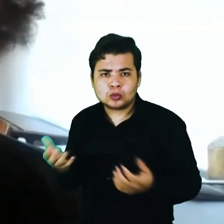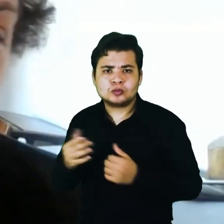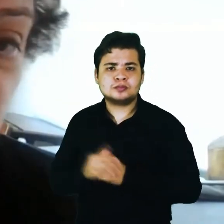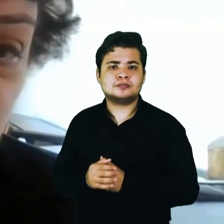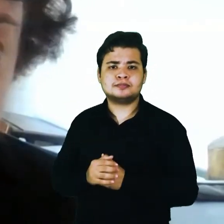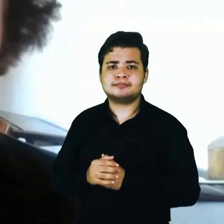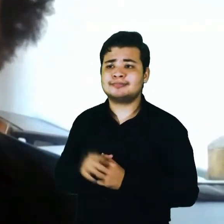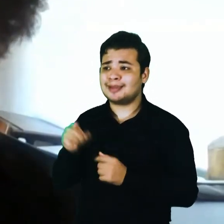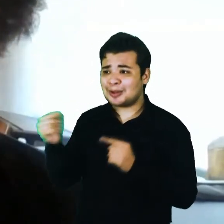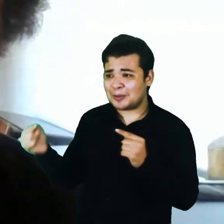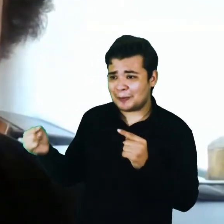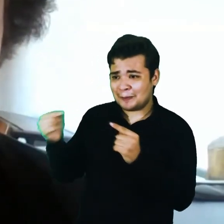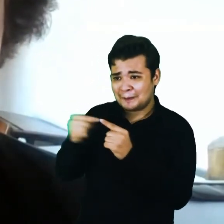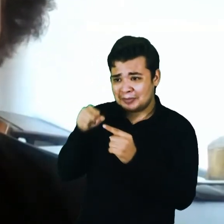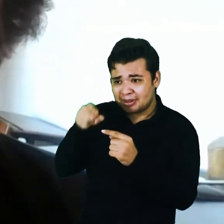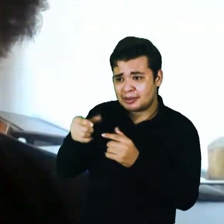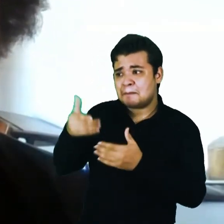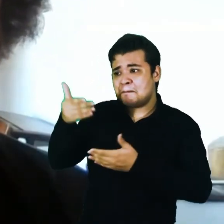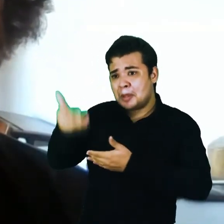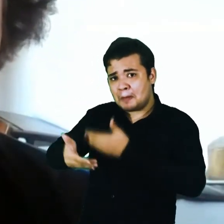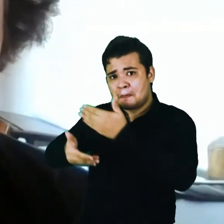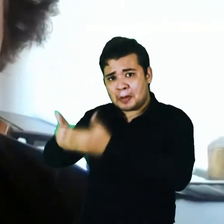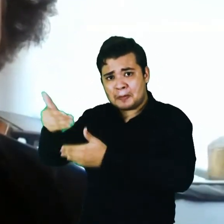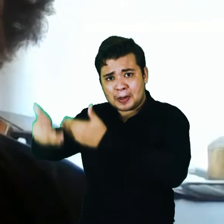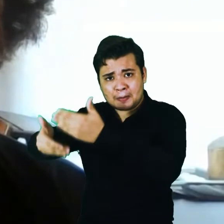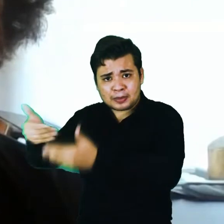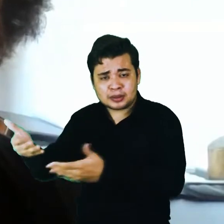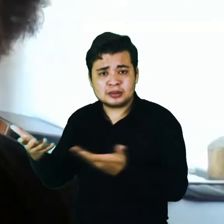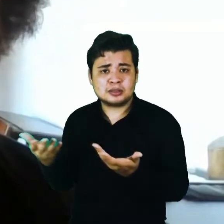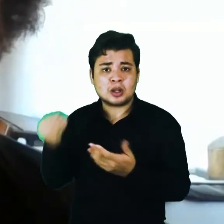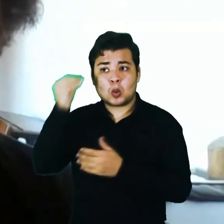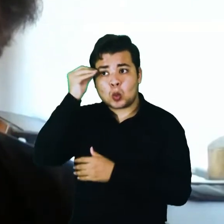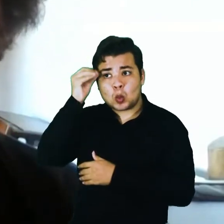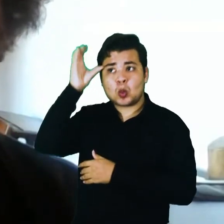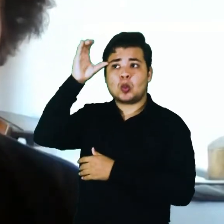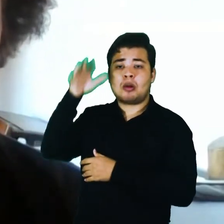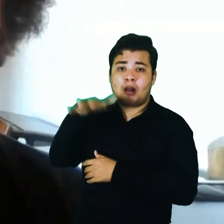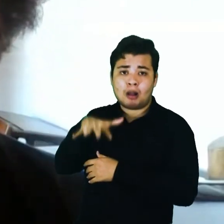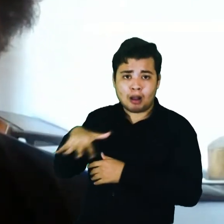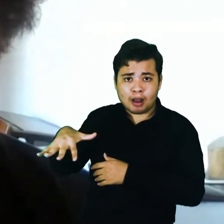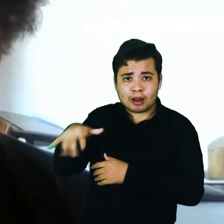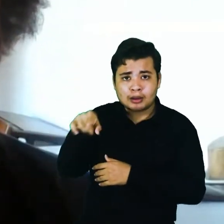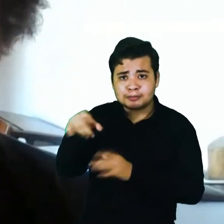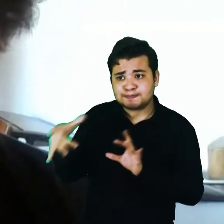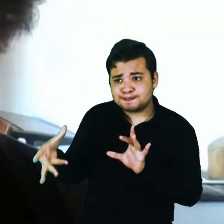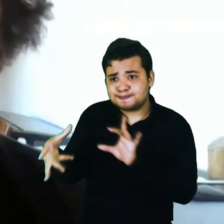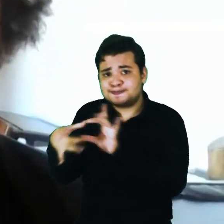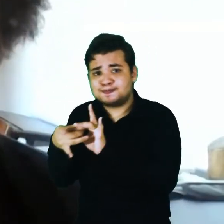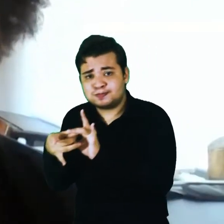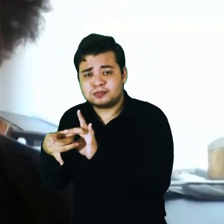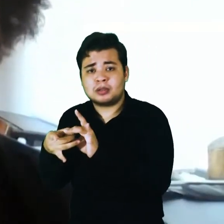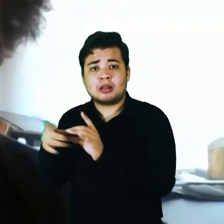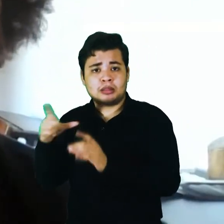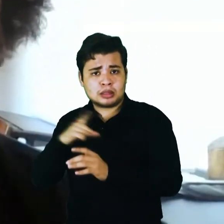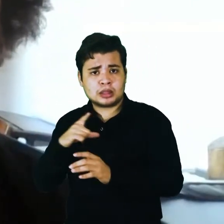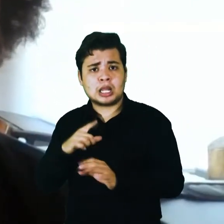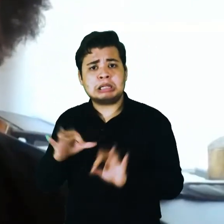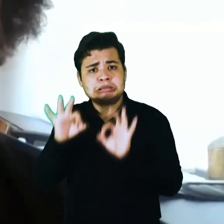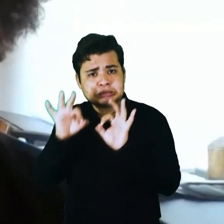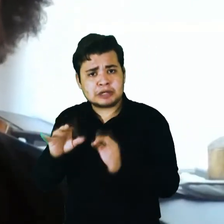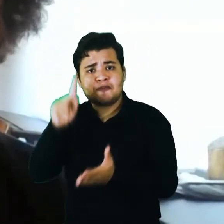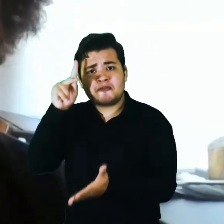E tudo que vem associado, todos os conhecimentos associados vão estar validados,